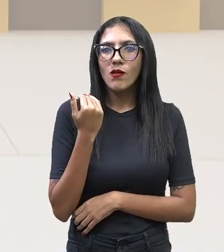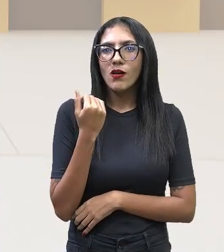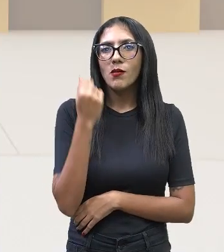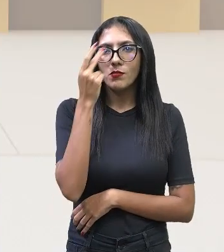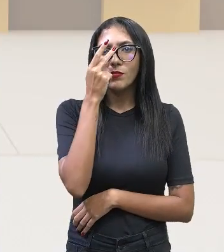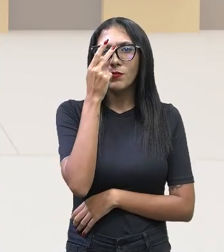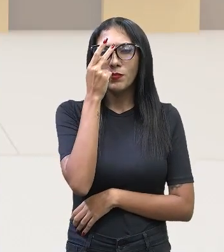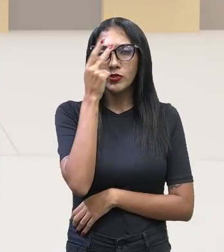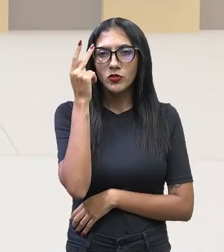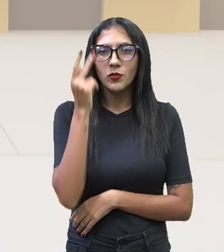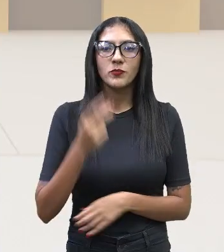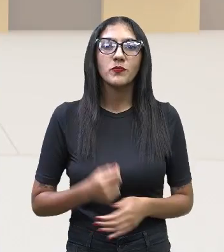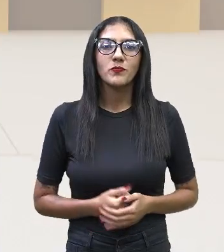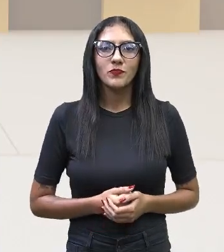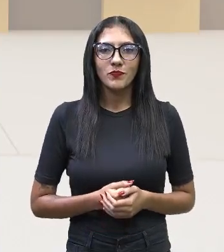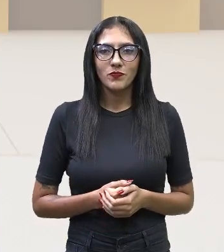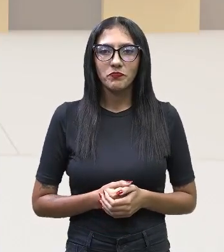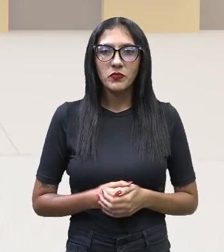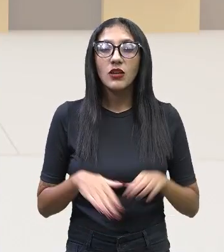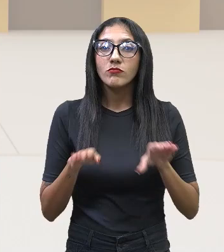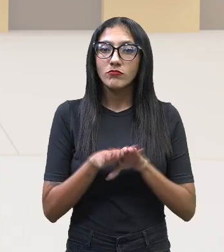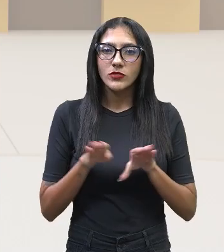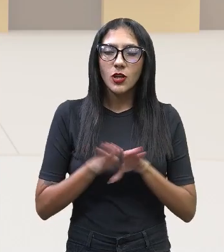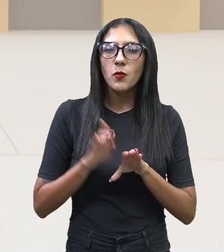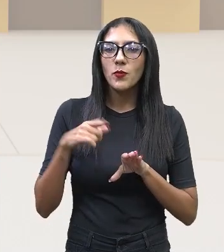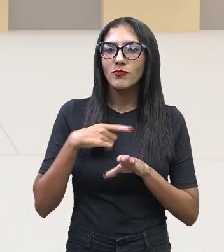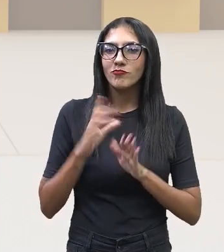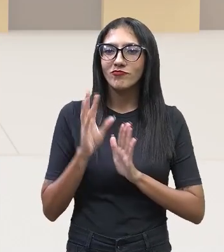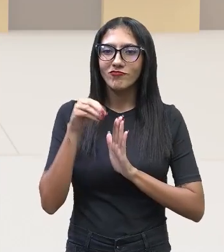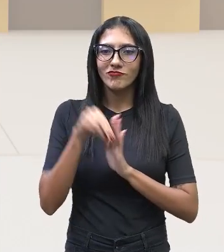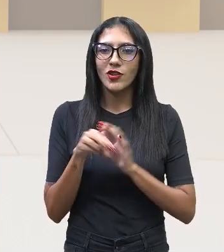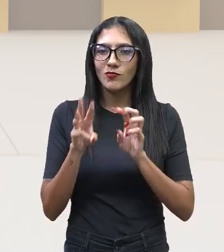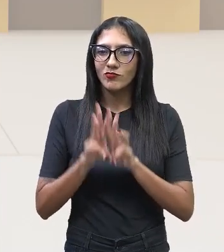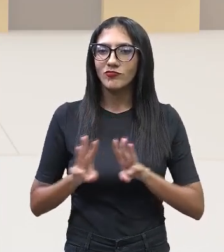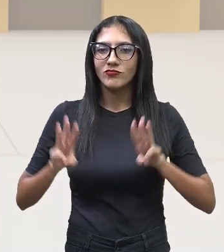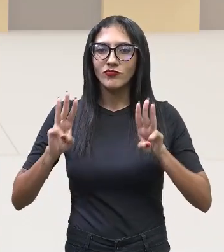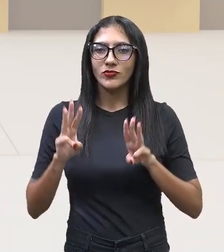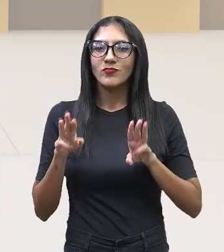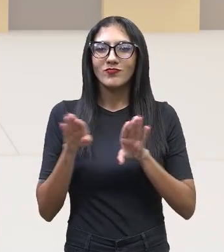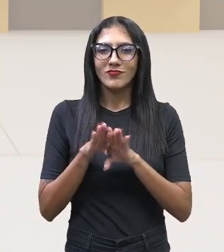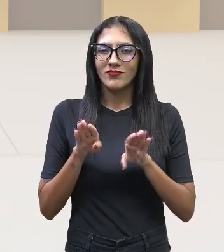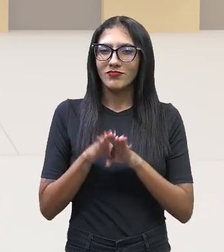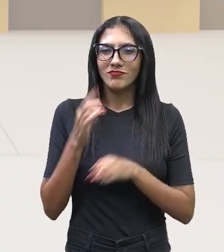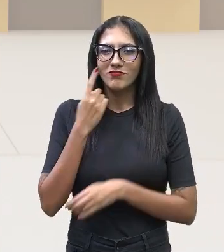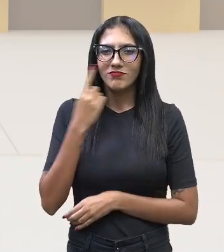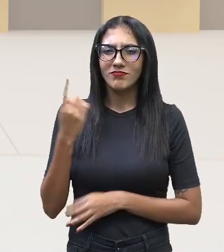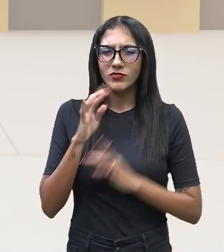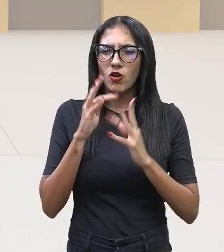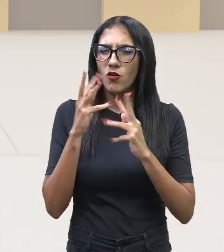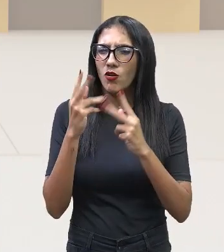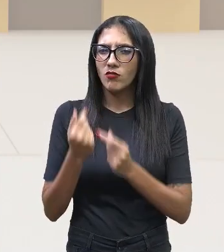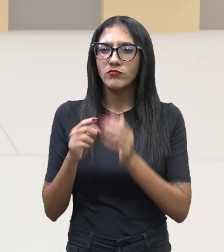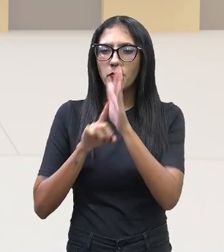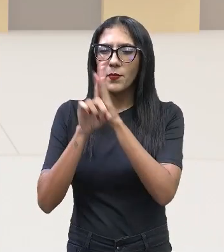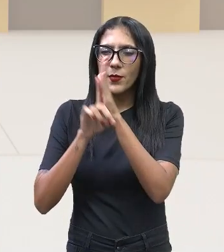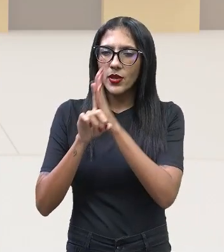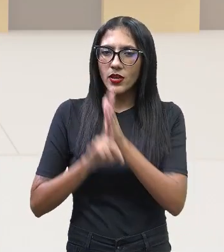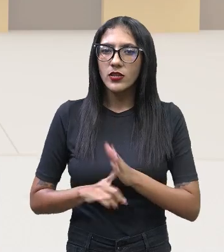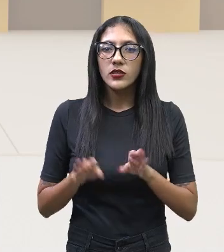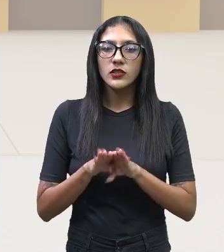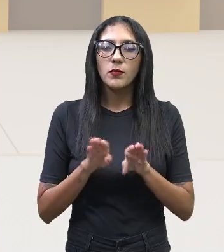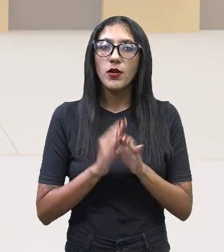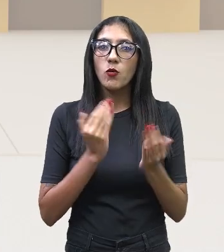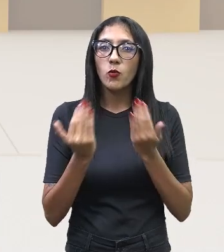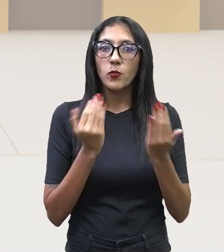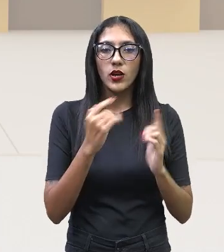doença que pode ser encontrada aí, ó. Na plataforma do Ministério da Saúde, onde você pode pesquisar, inclusive, as diferenças